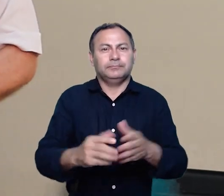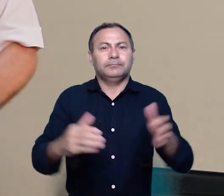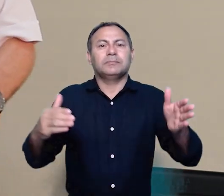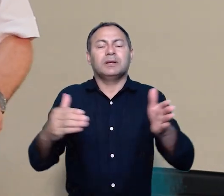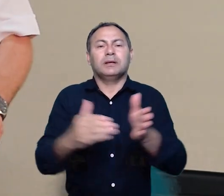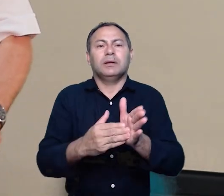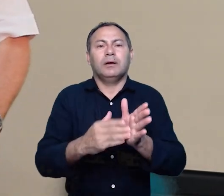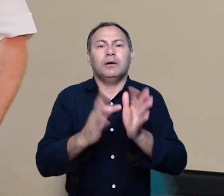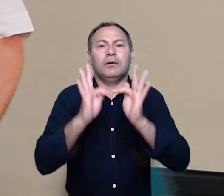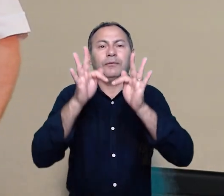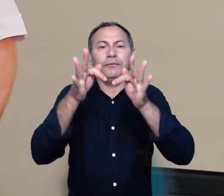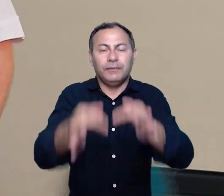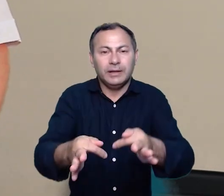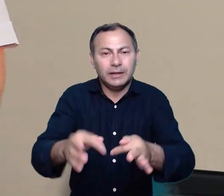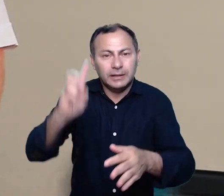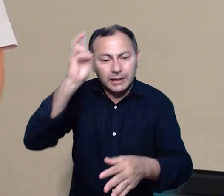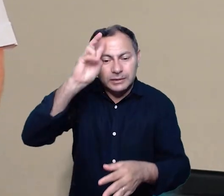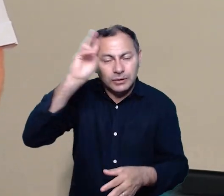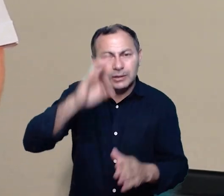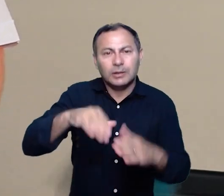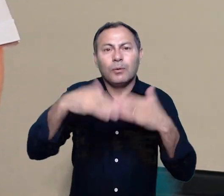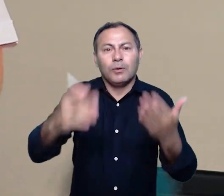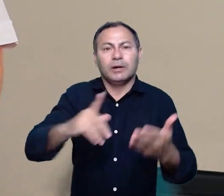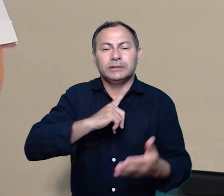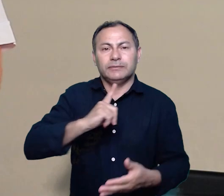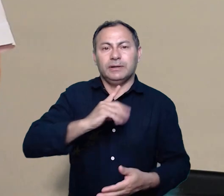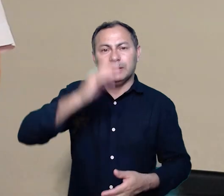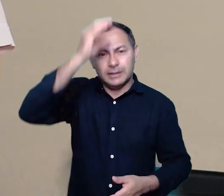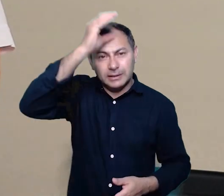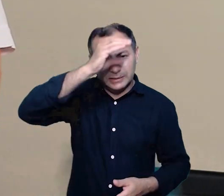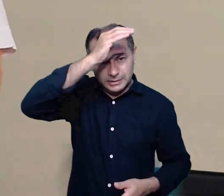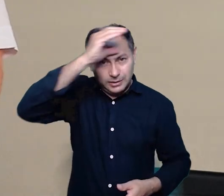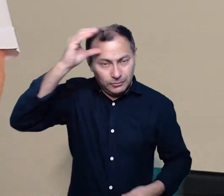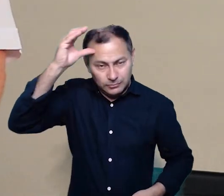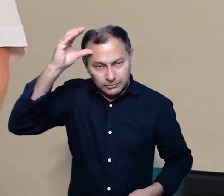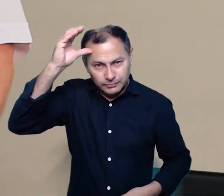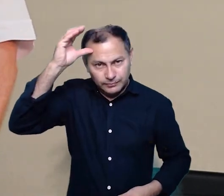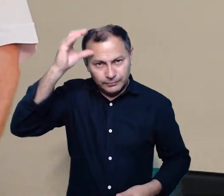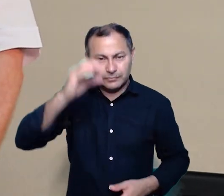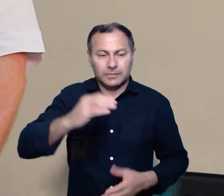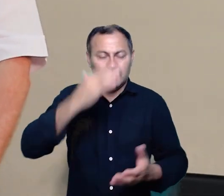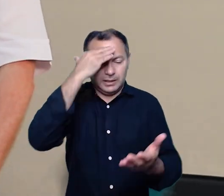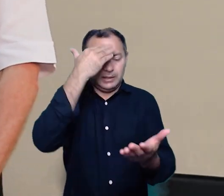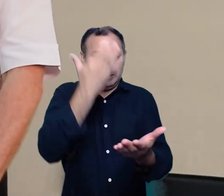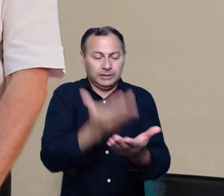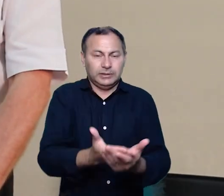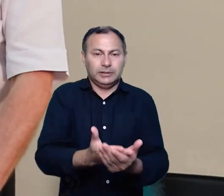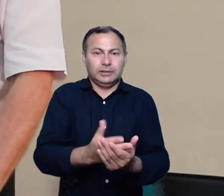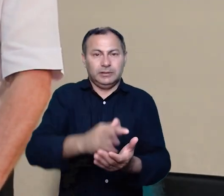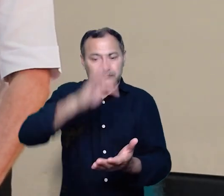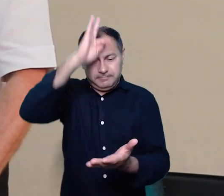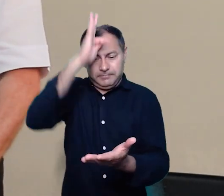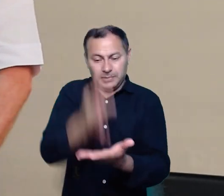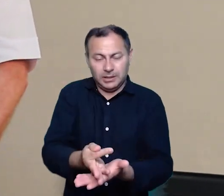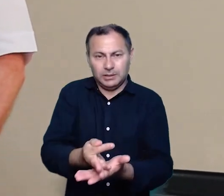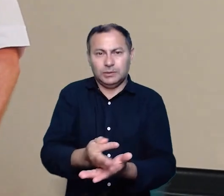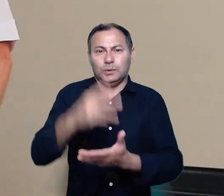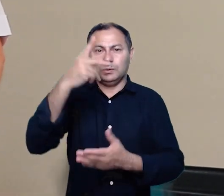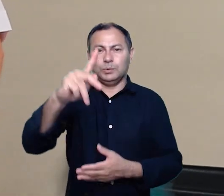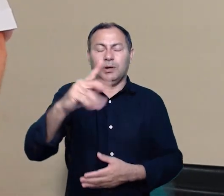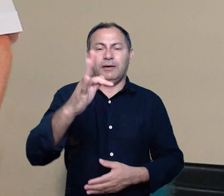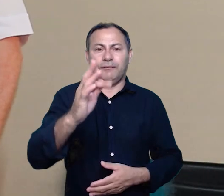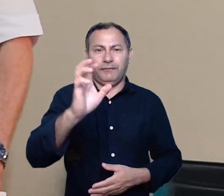fundamento, até o final da história, enquanto houver cristãos que professem sua fé.